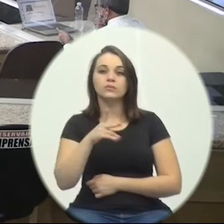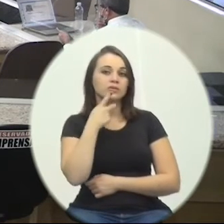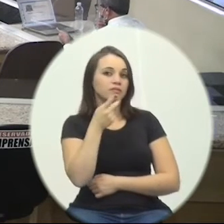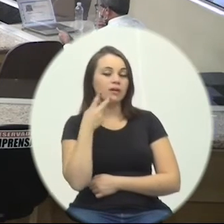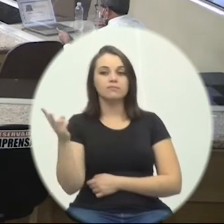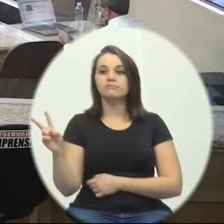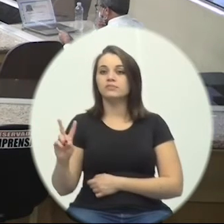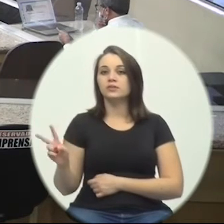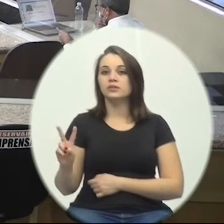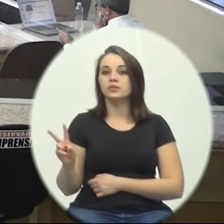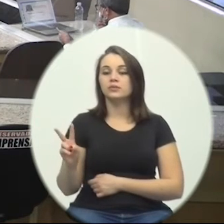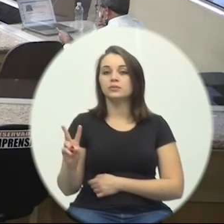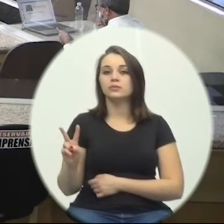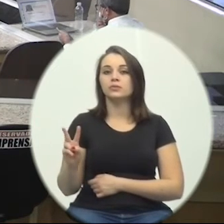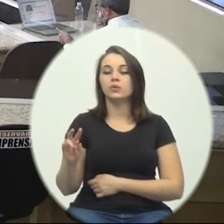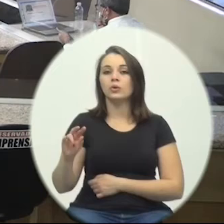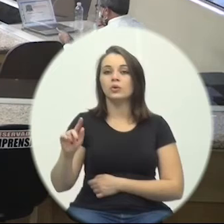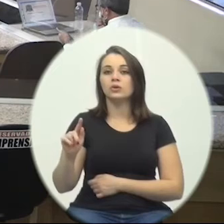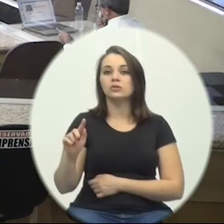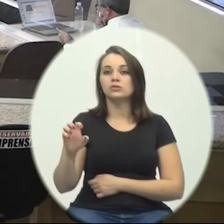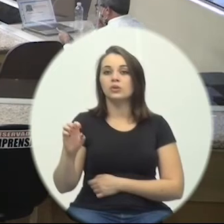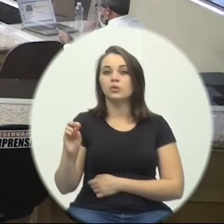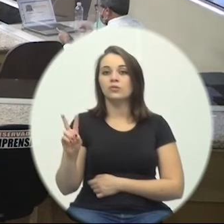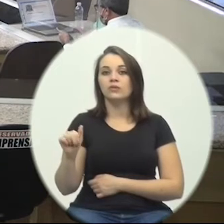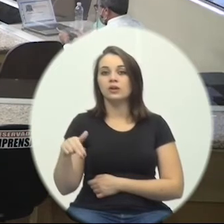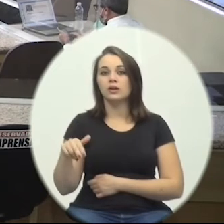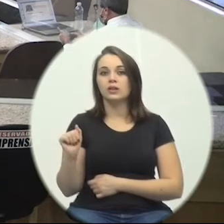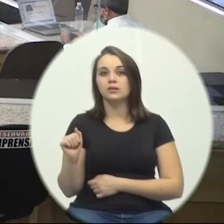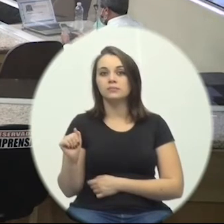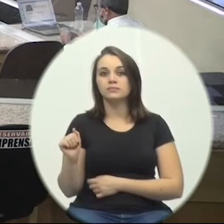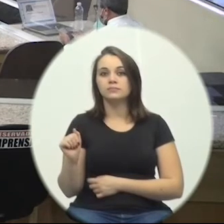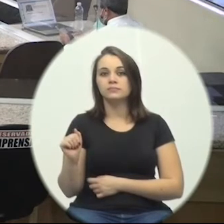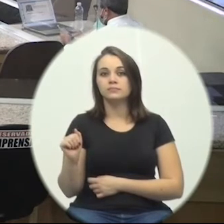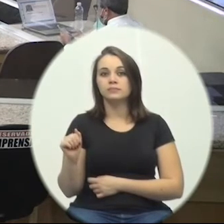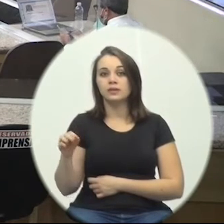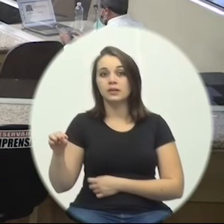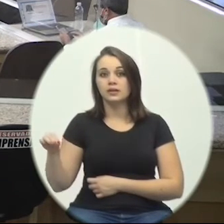Declina. Com a palavra, a vereadora Giovana Mondardo.